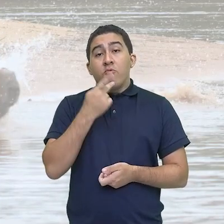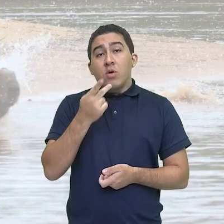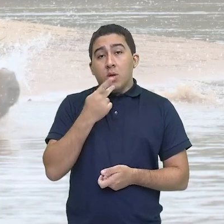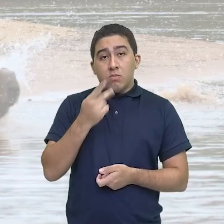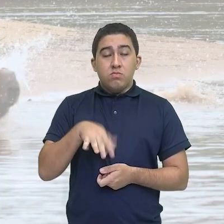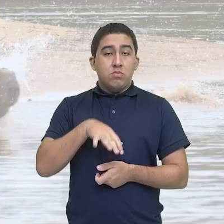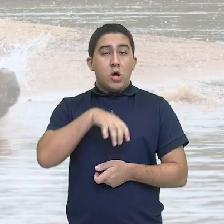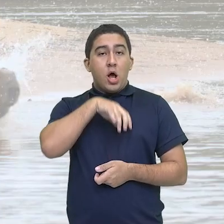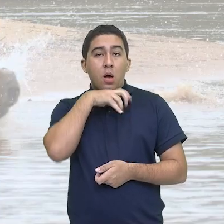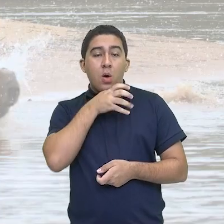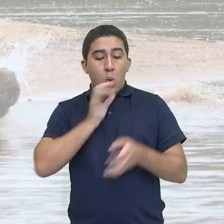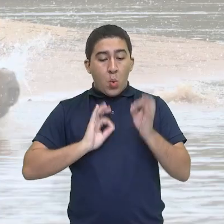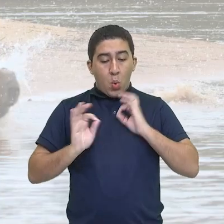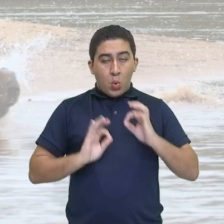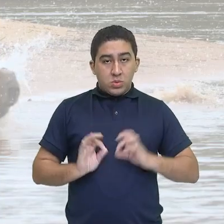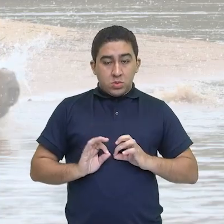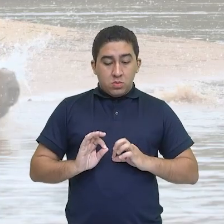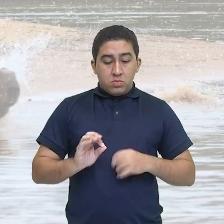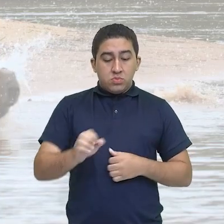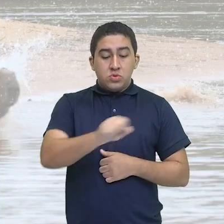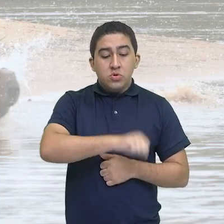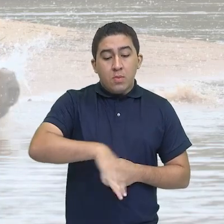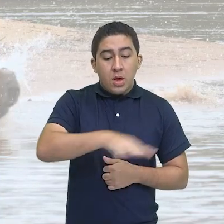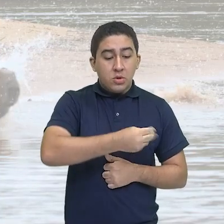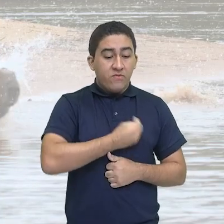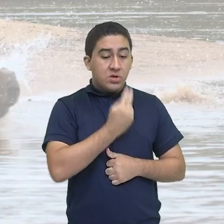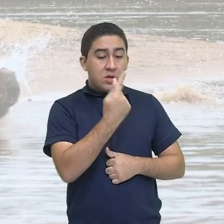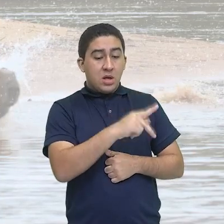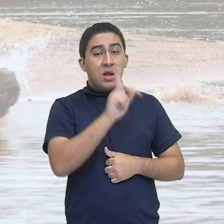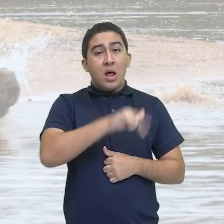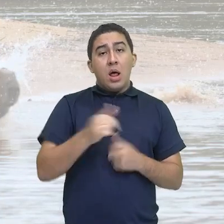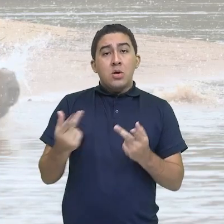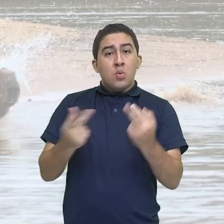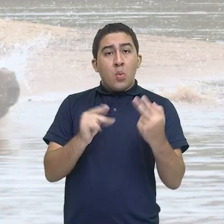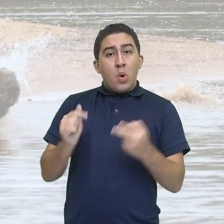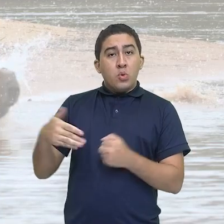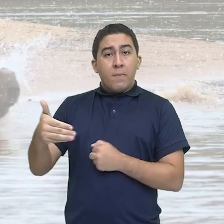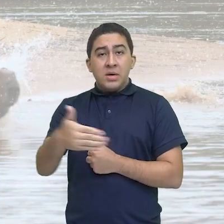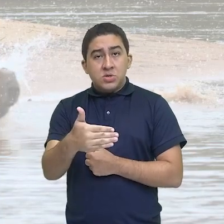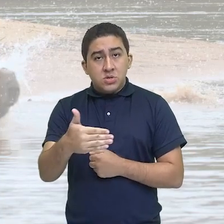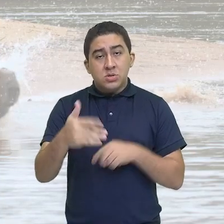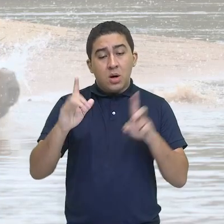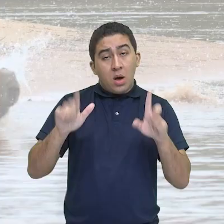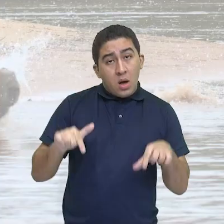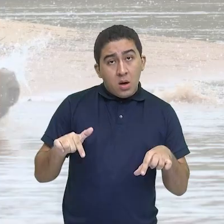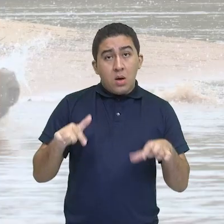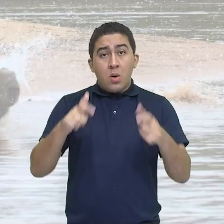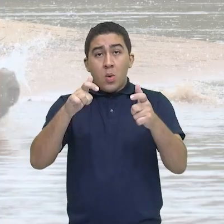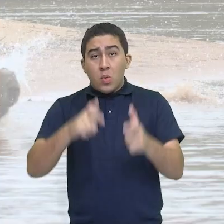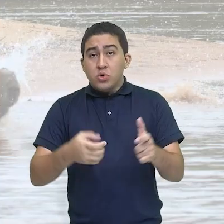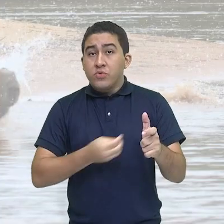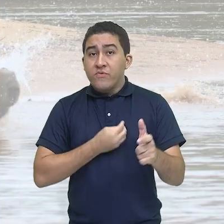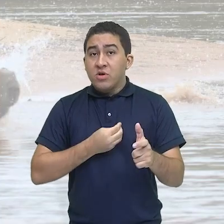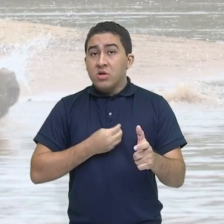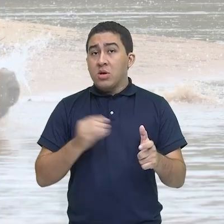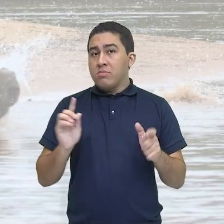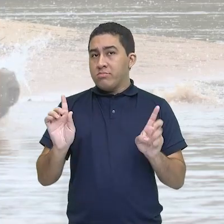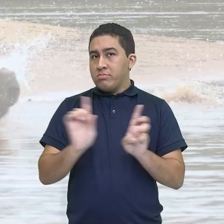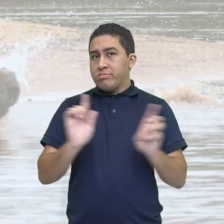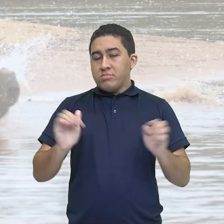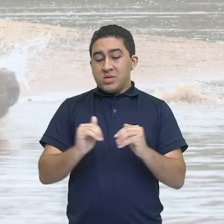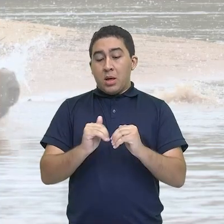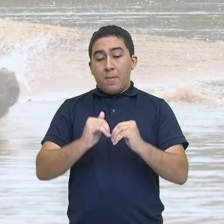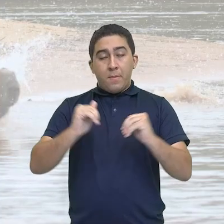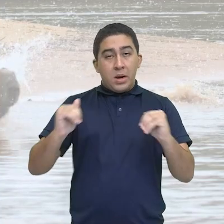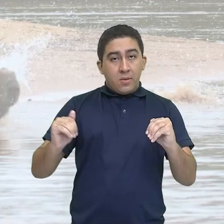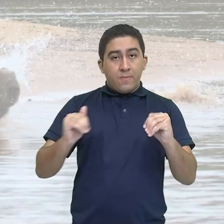onça, esse habitat dela é o mesmo habitat do pirarucu? É o local onde ele vive? Não.